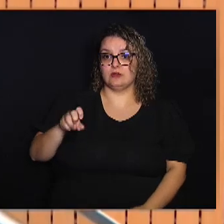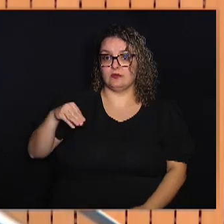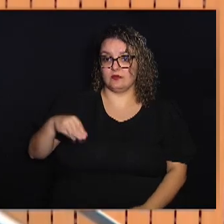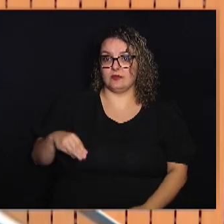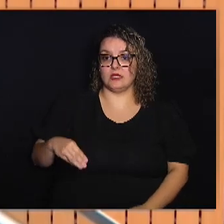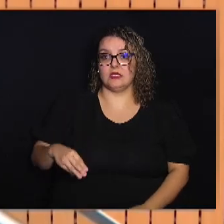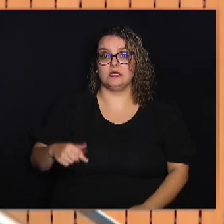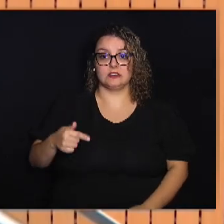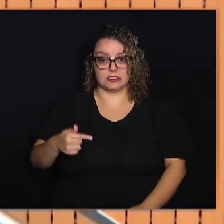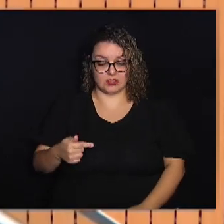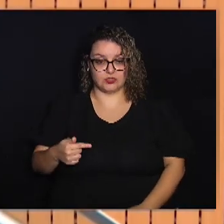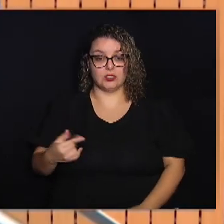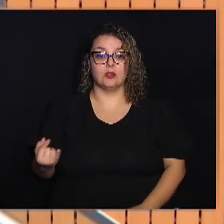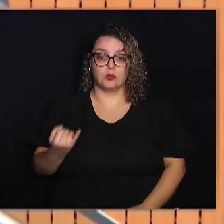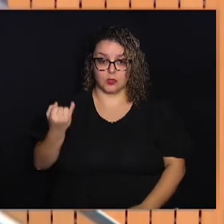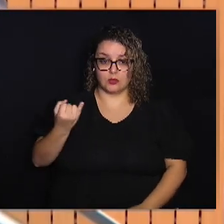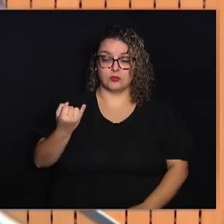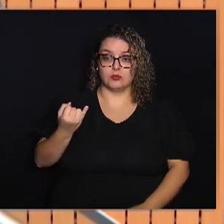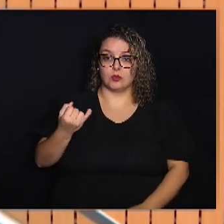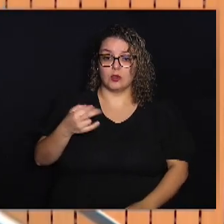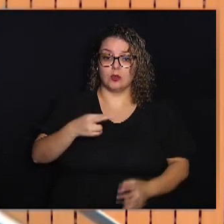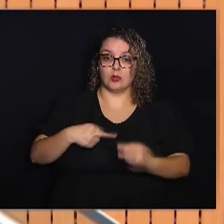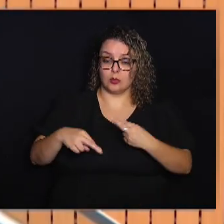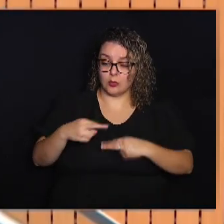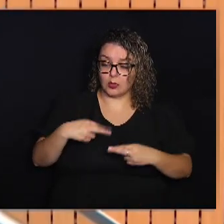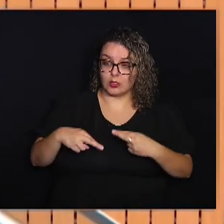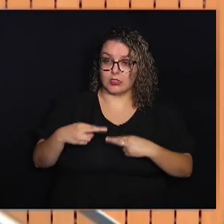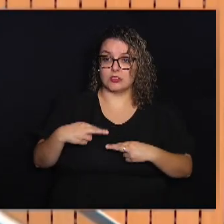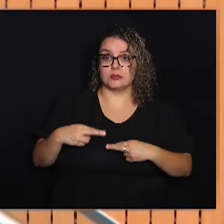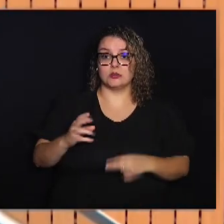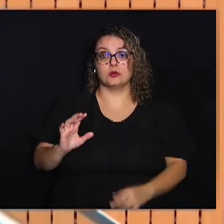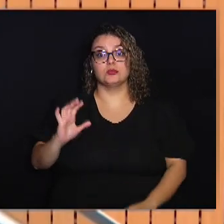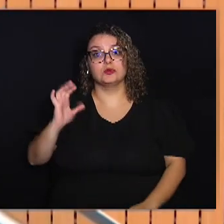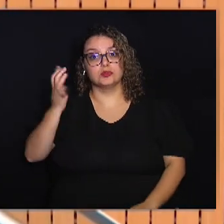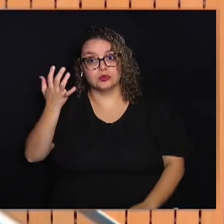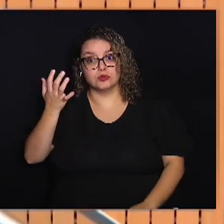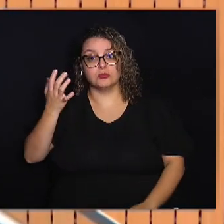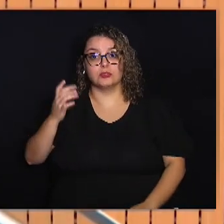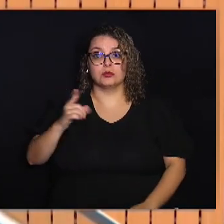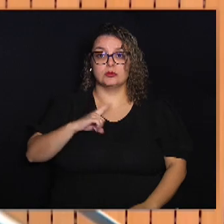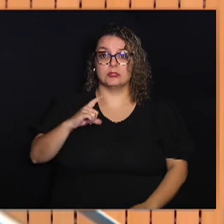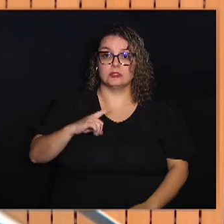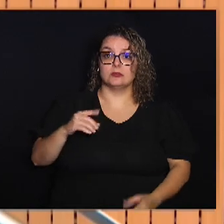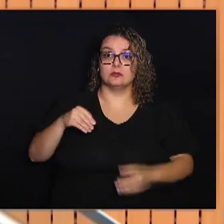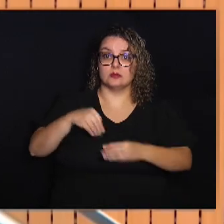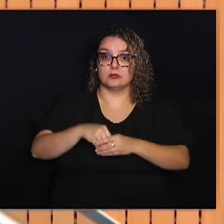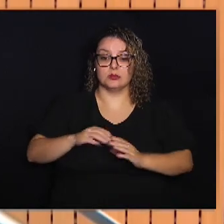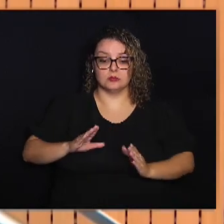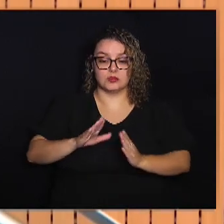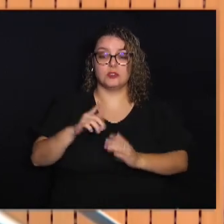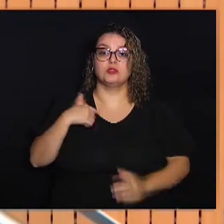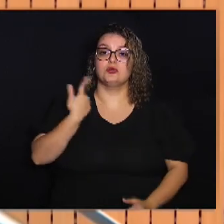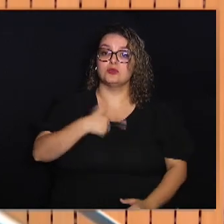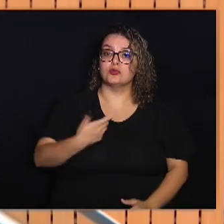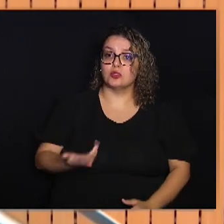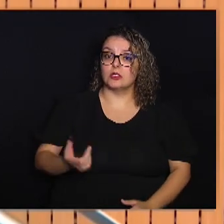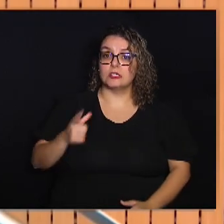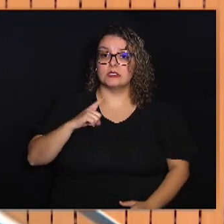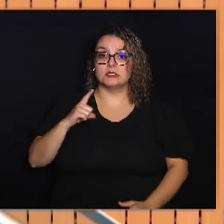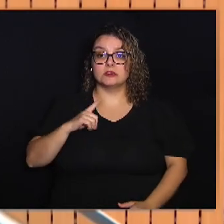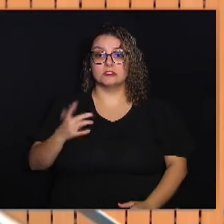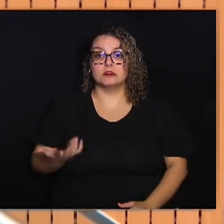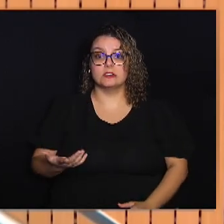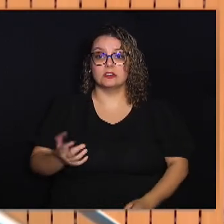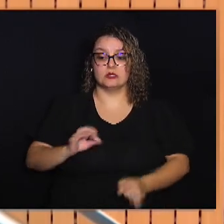muito importante, principalmente com relação aos acontecimentos que têm estado diante de nós aqui. A gente teve a